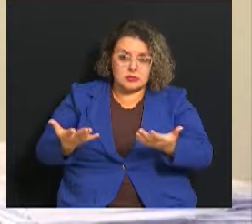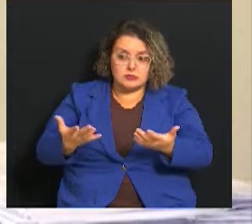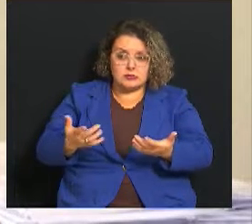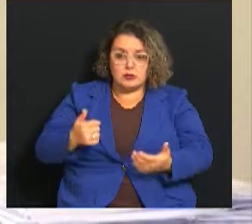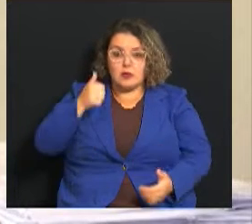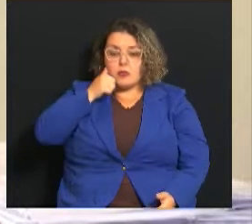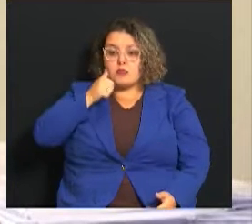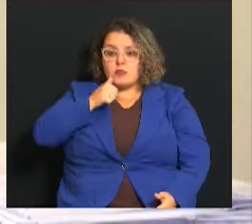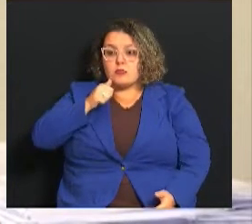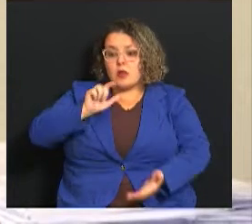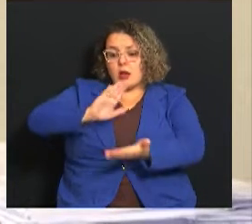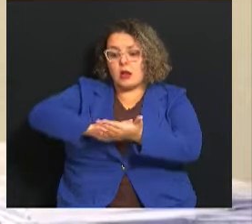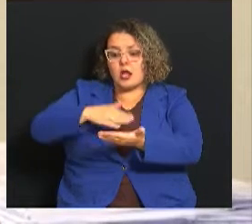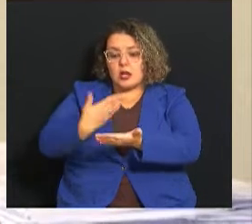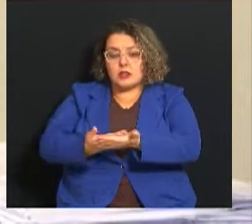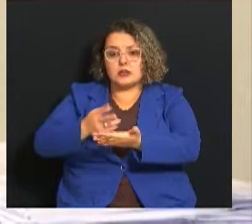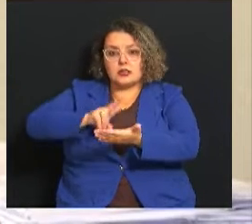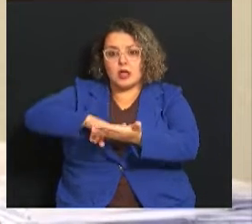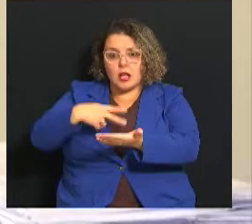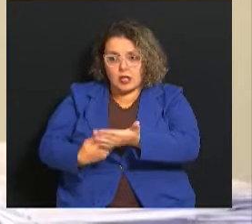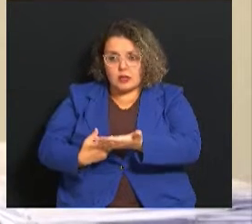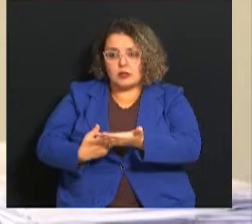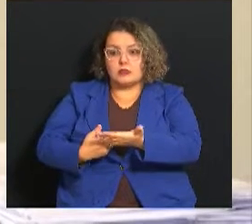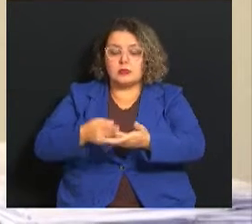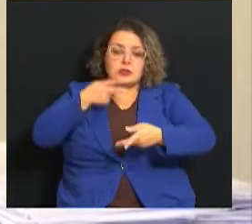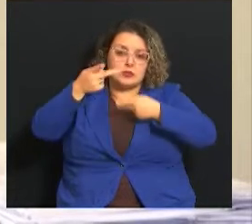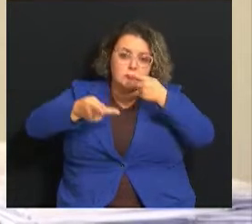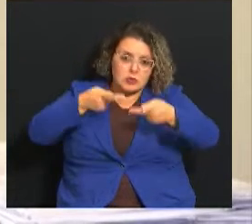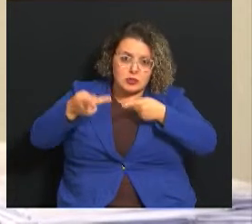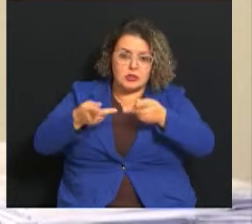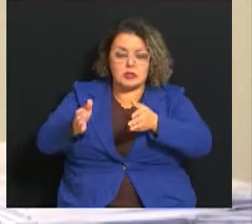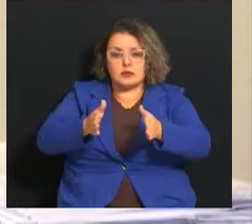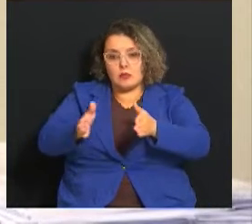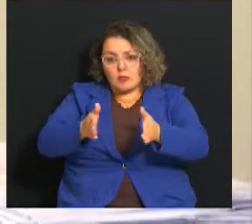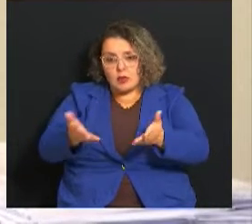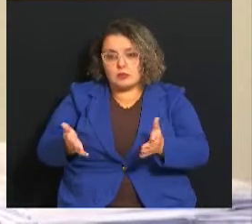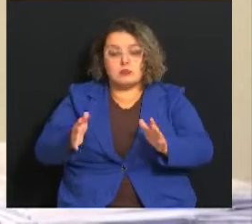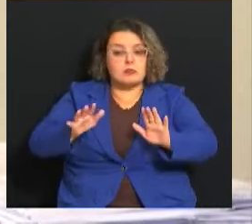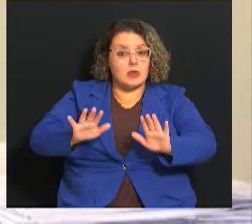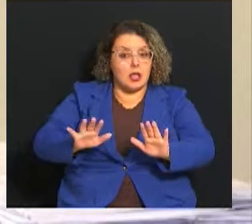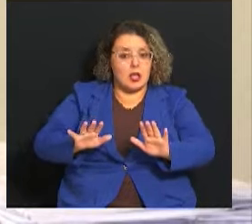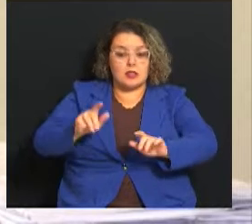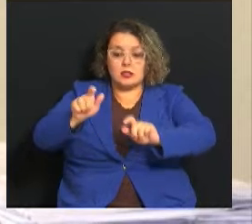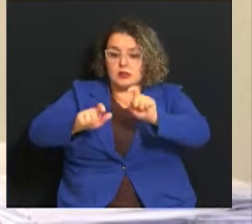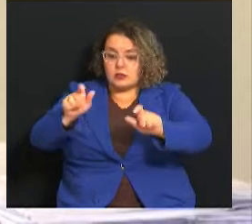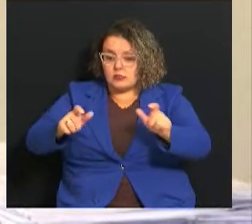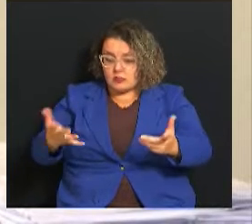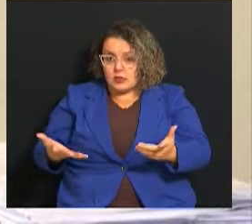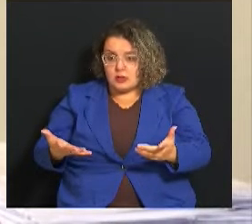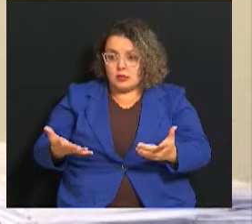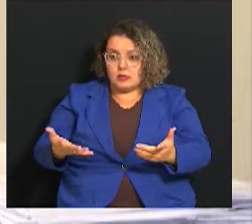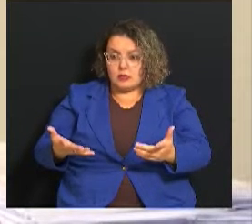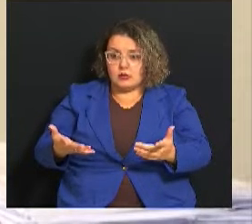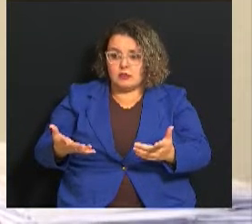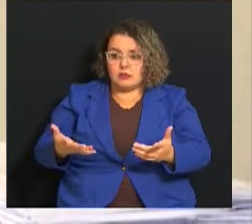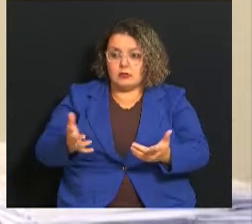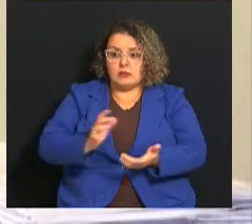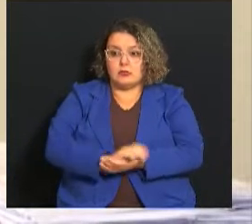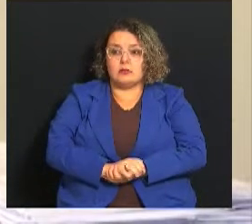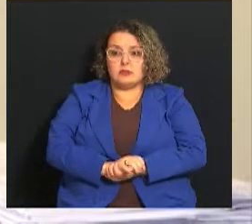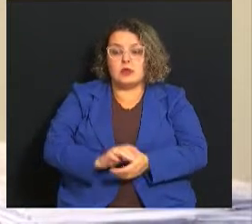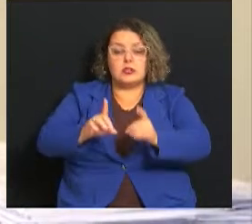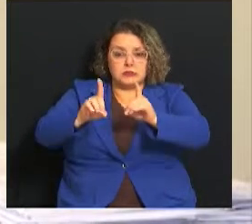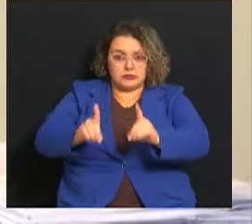fazendo a tradução daquilo que está sendo dito nesse momento. Mas a população com a